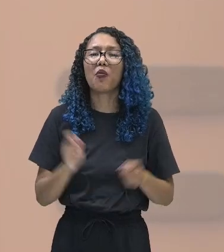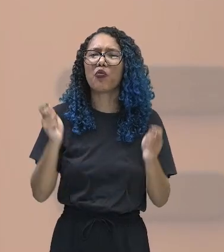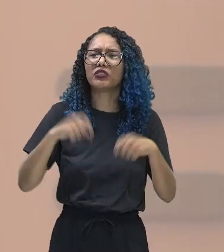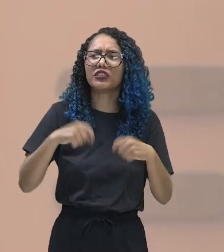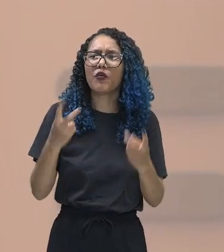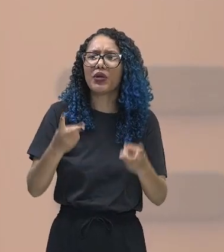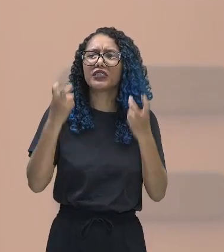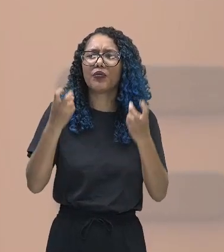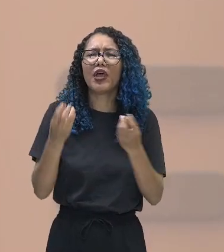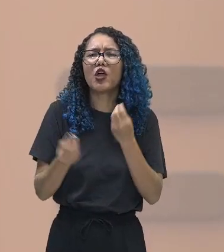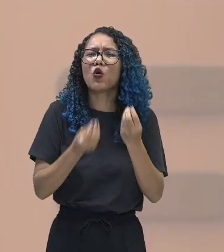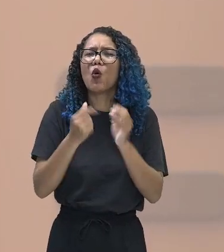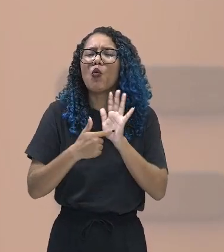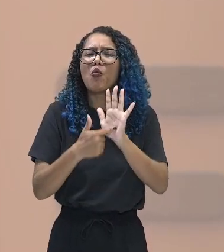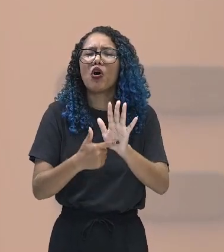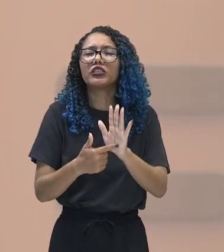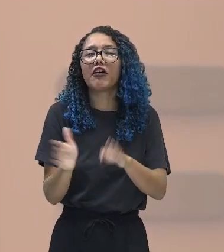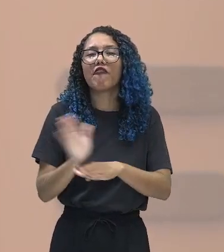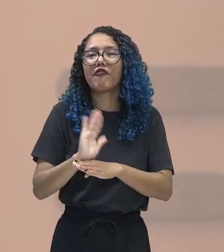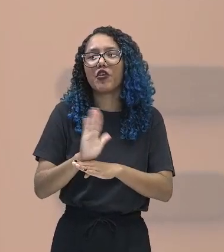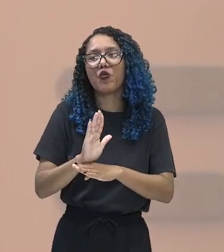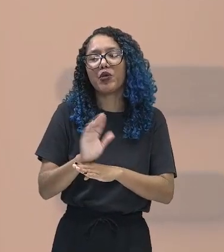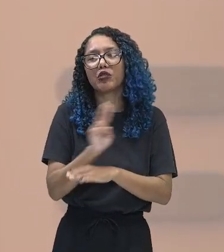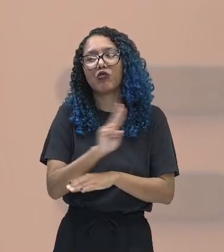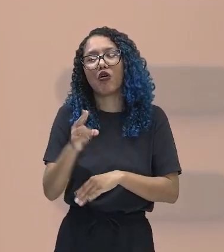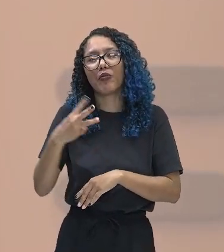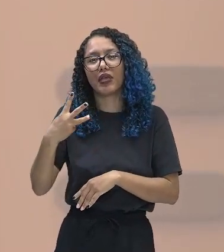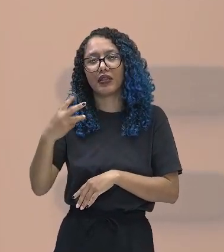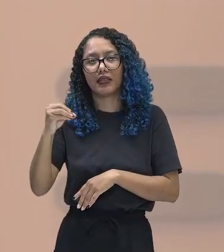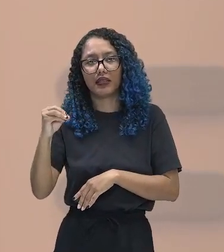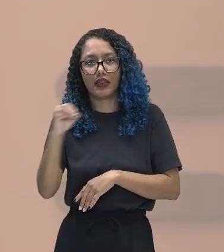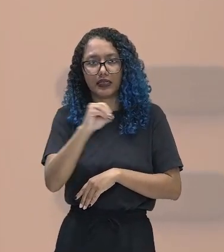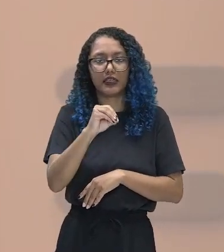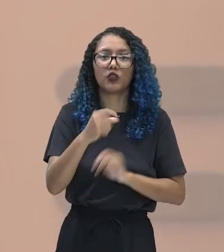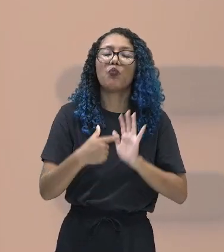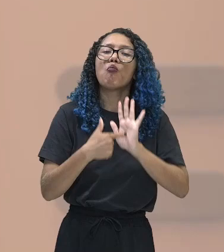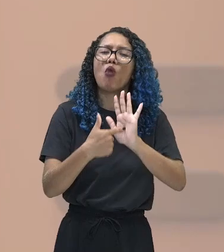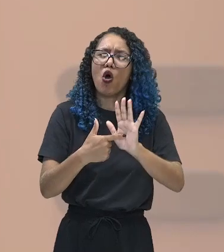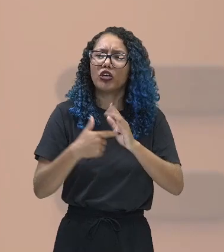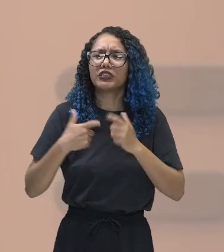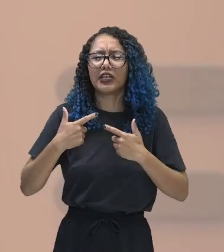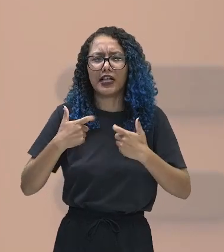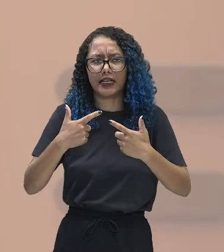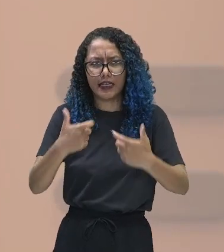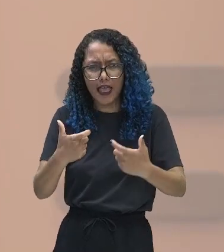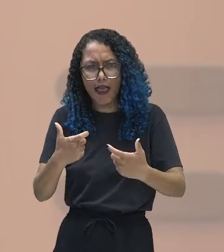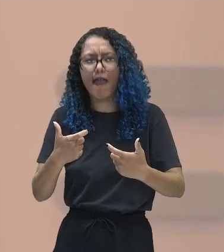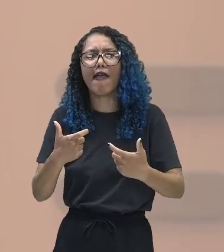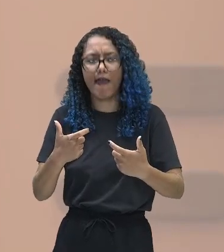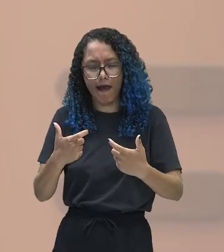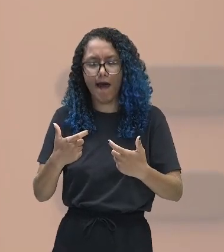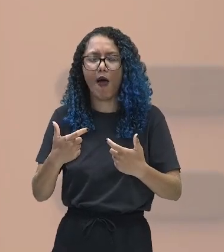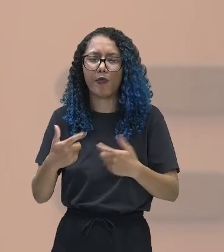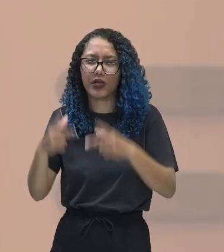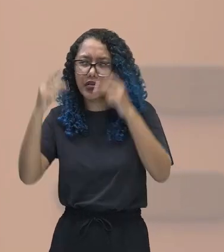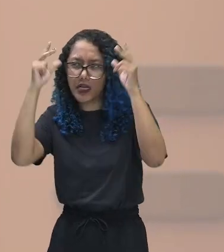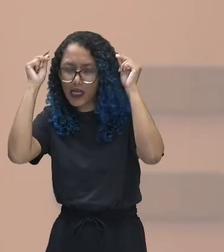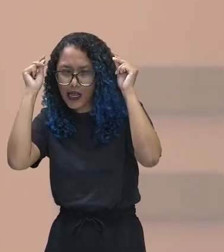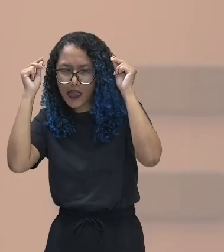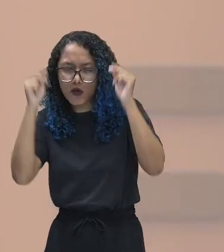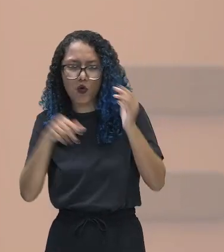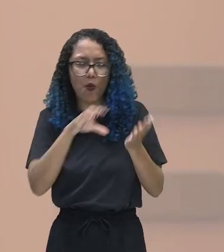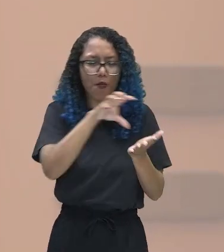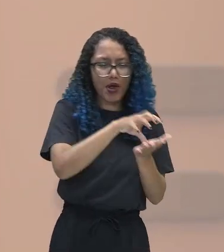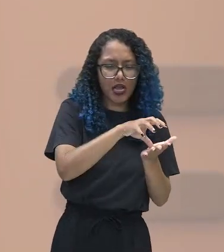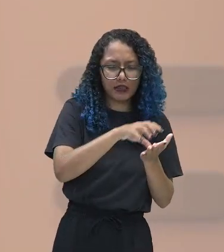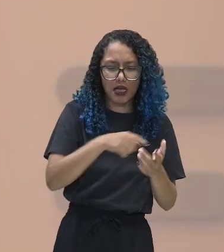filme? Lá no filme de 300, né? Que mostra exatamente essa guerra entre os gregos e os persas, tá?